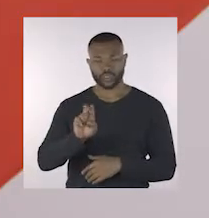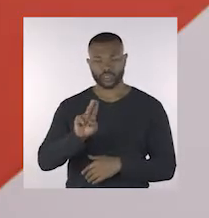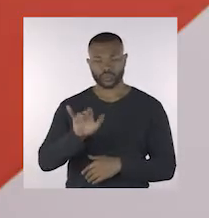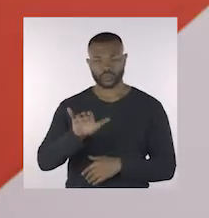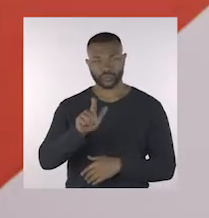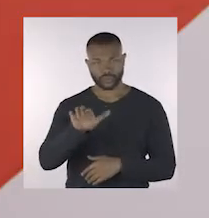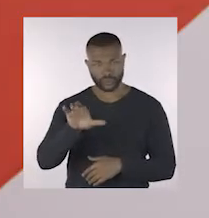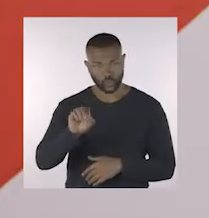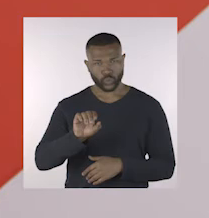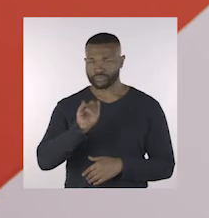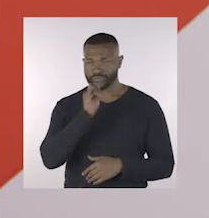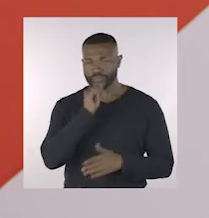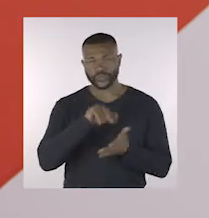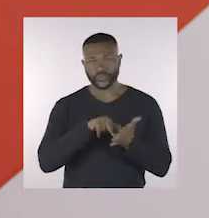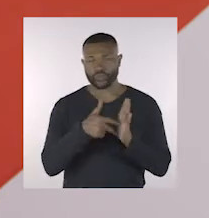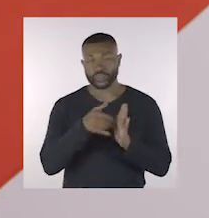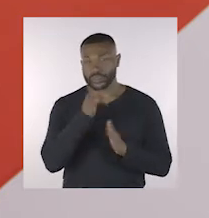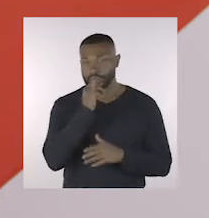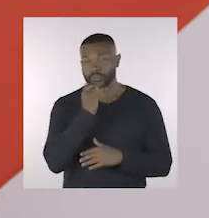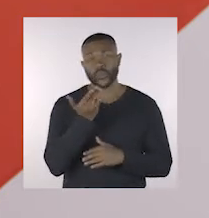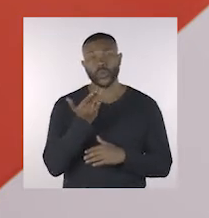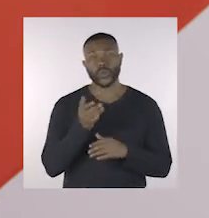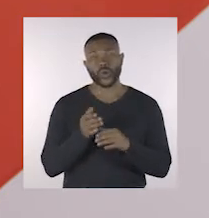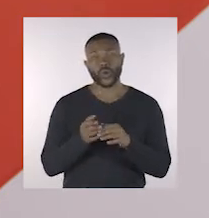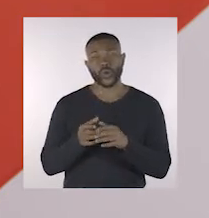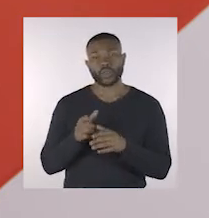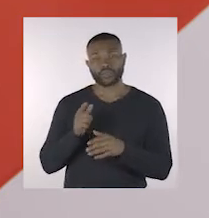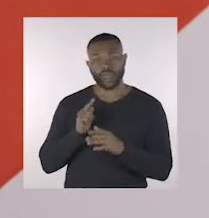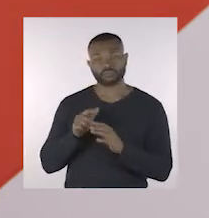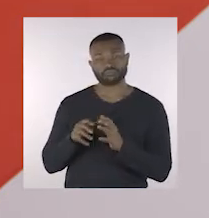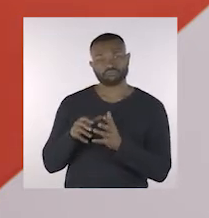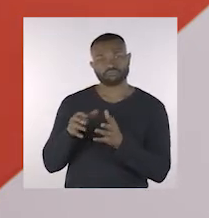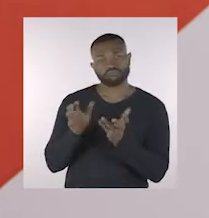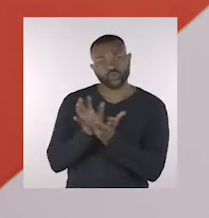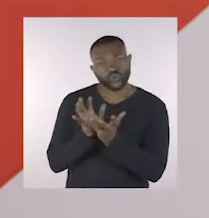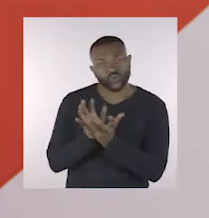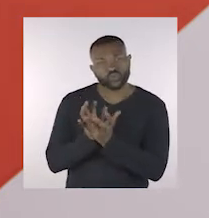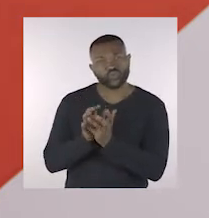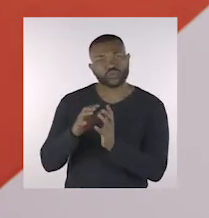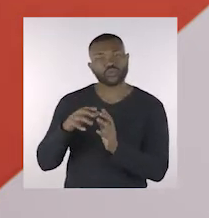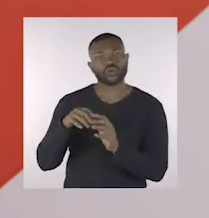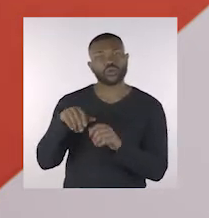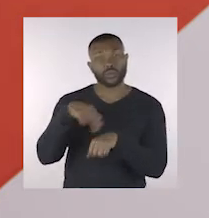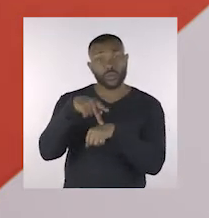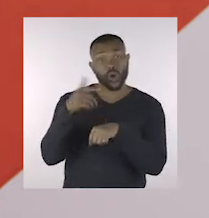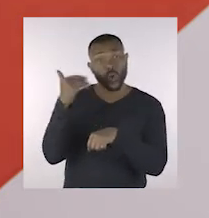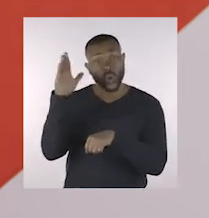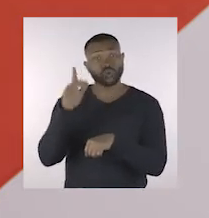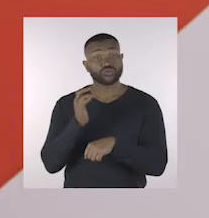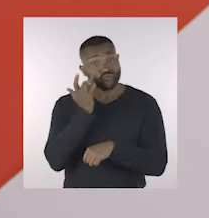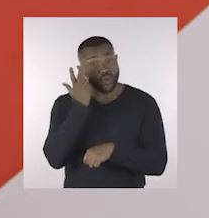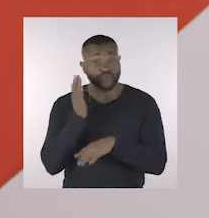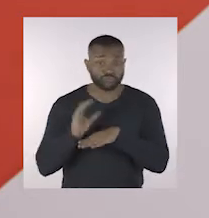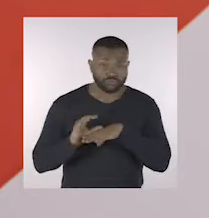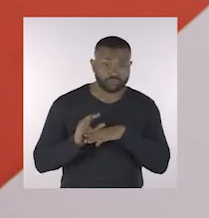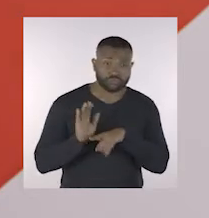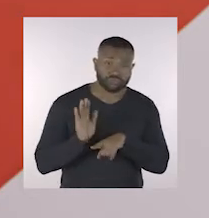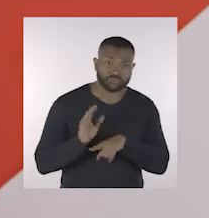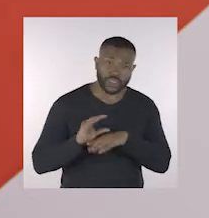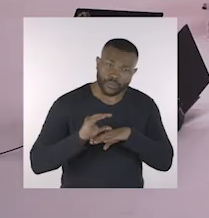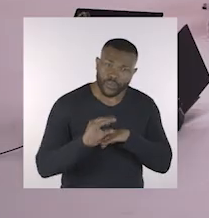parte de humanização de favela você tem inclusive organismo internacionais que facilitam muito empréstimo